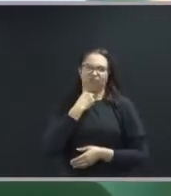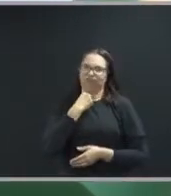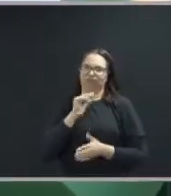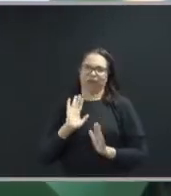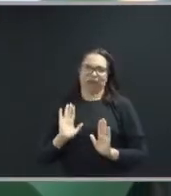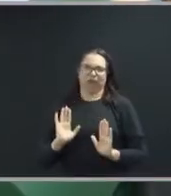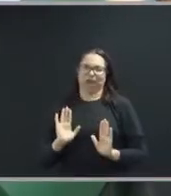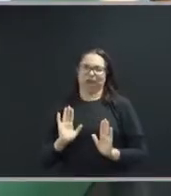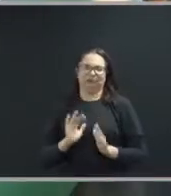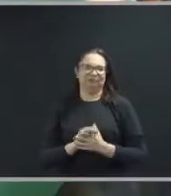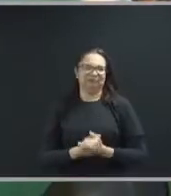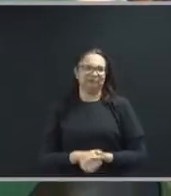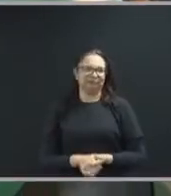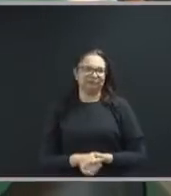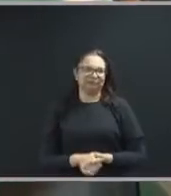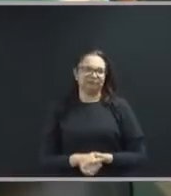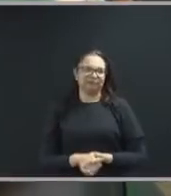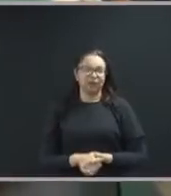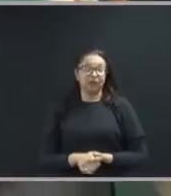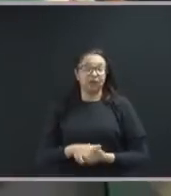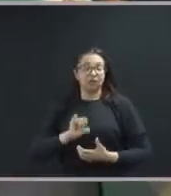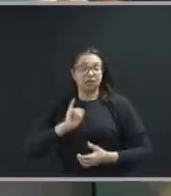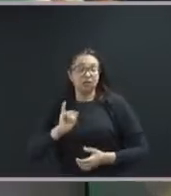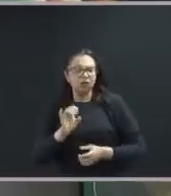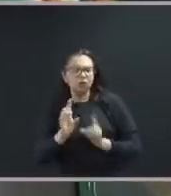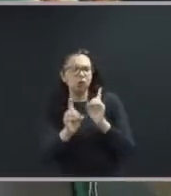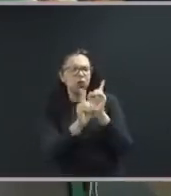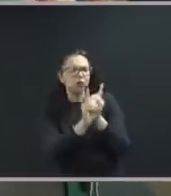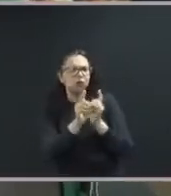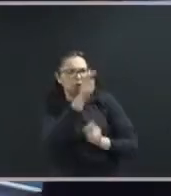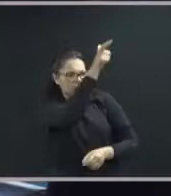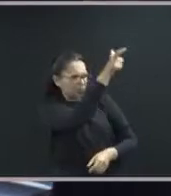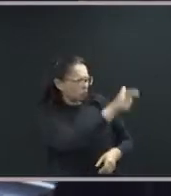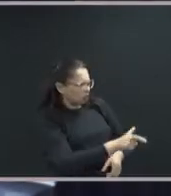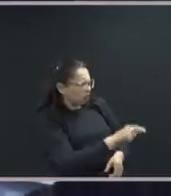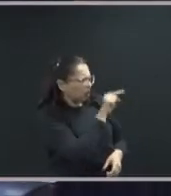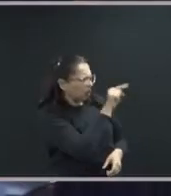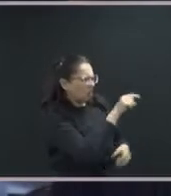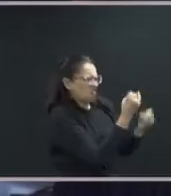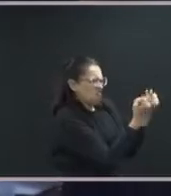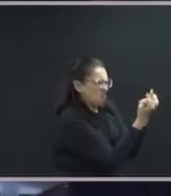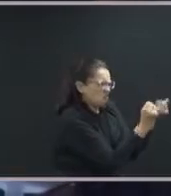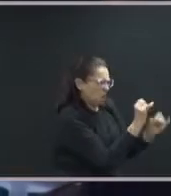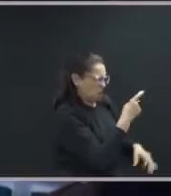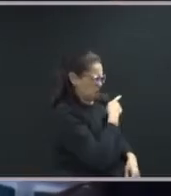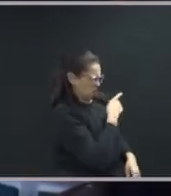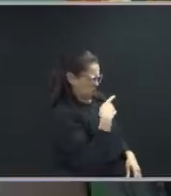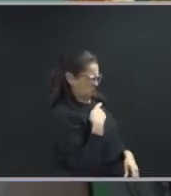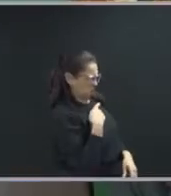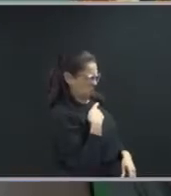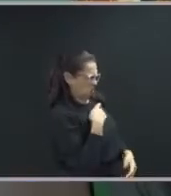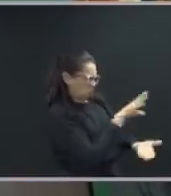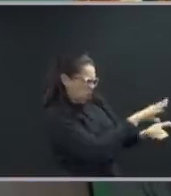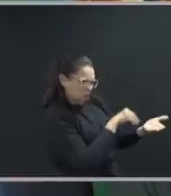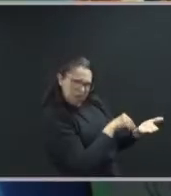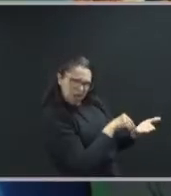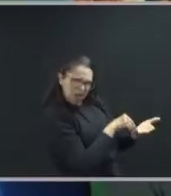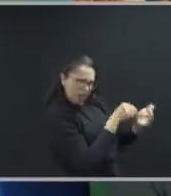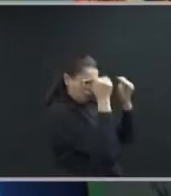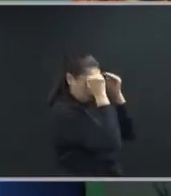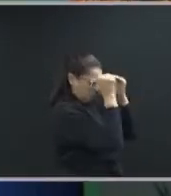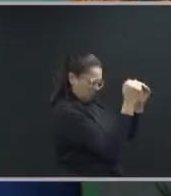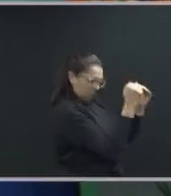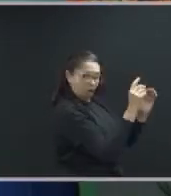Quando você vê um irmão falando mal do seu pastor, irmão, sai fora. Escuta aí, ó. Quando você ouvir aquele irmão que fala mal